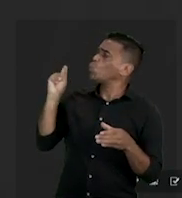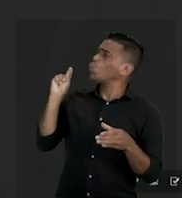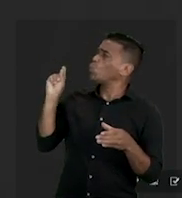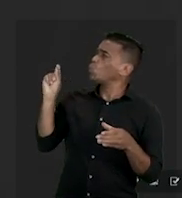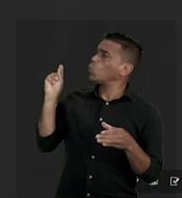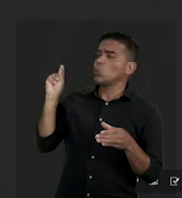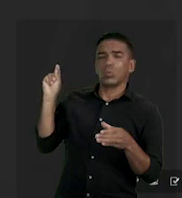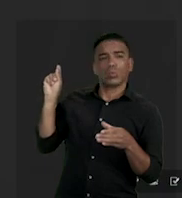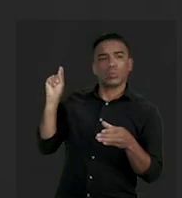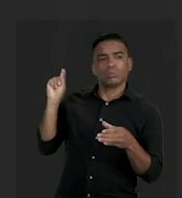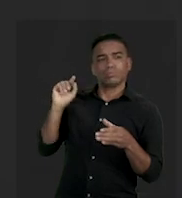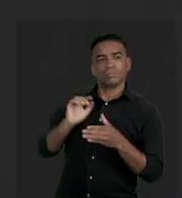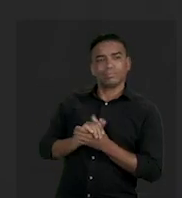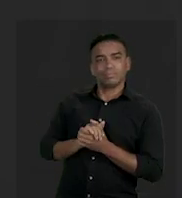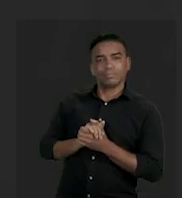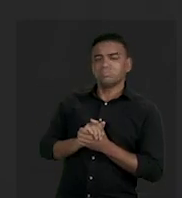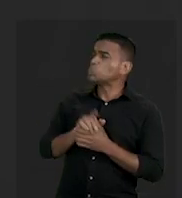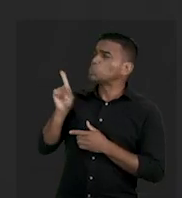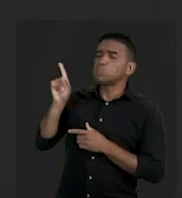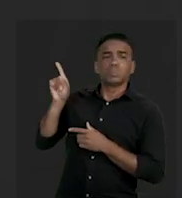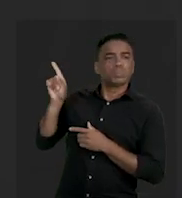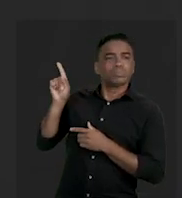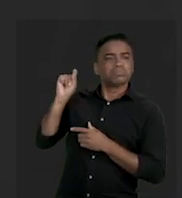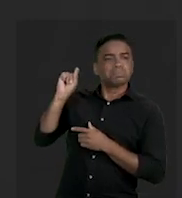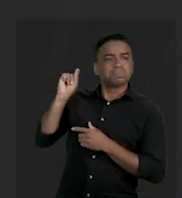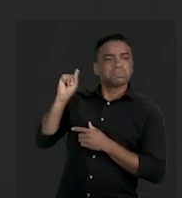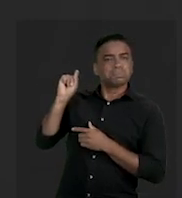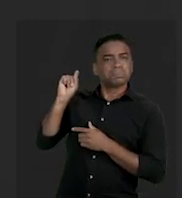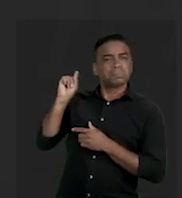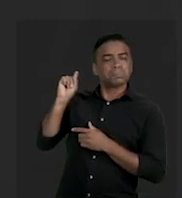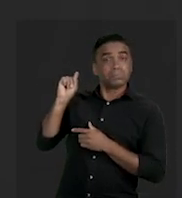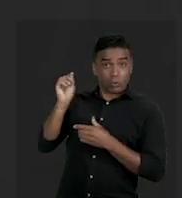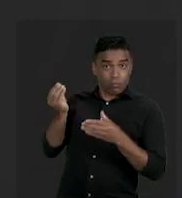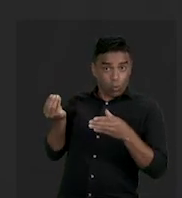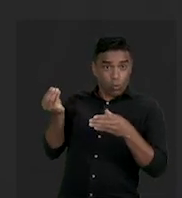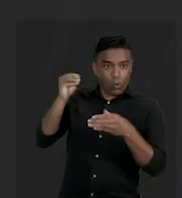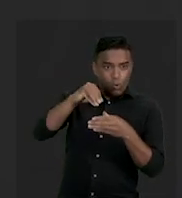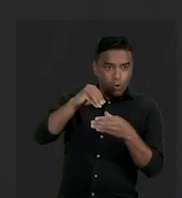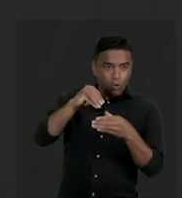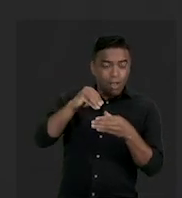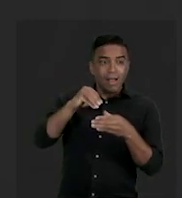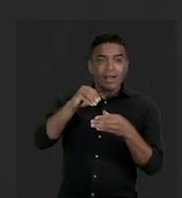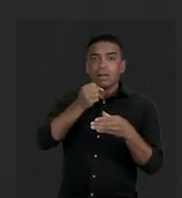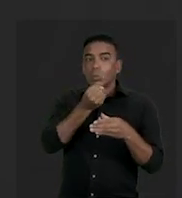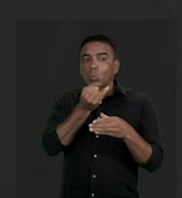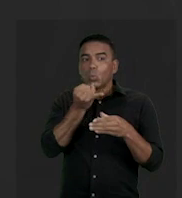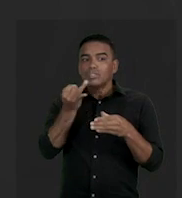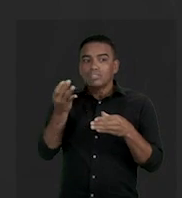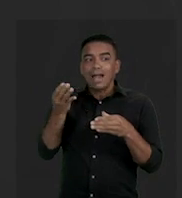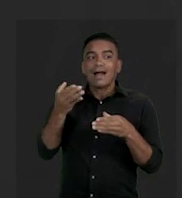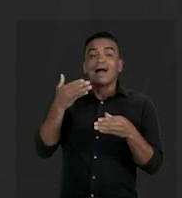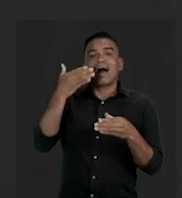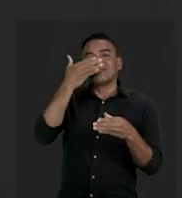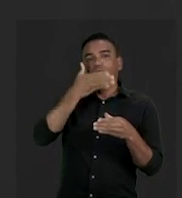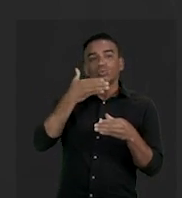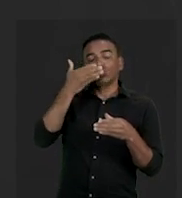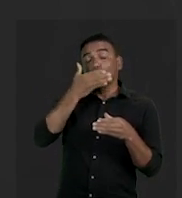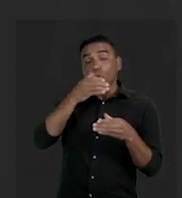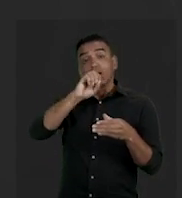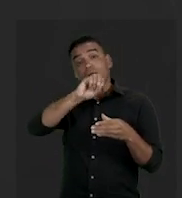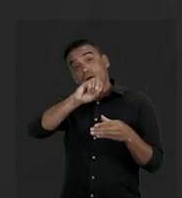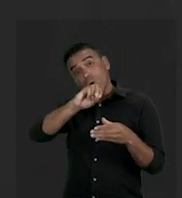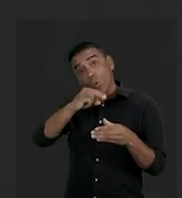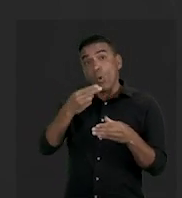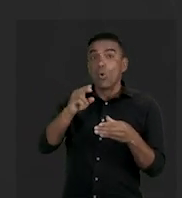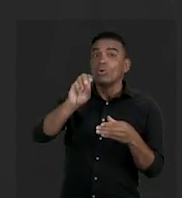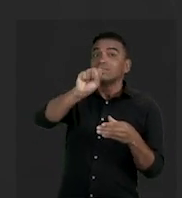só fechar isso aqui. O que está acontecendo? Assim que eu colocar essa quantidade de açúcar ou de sal, seja